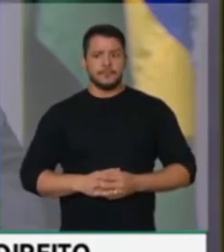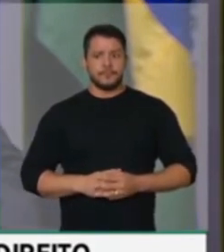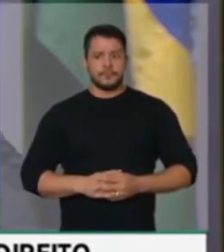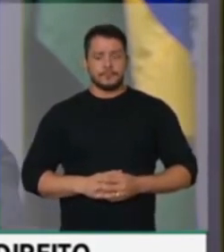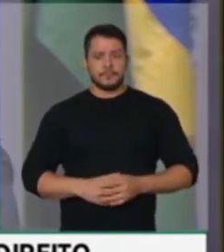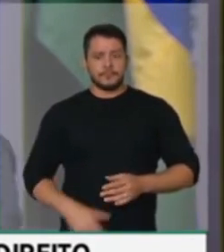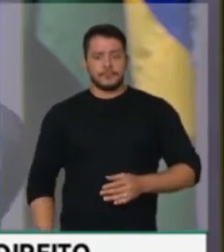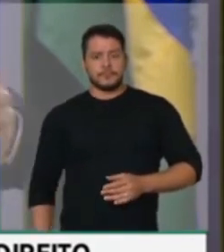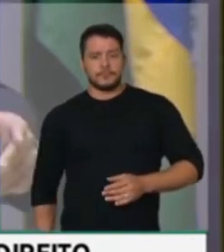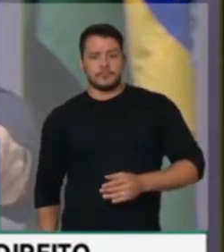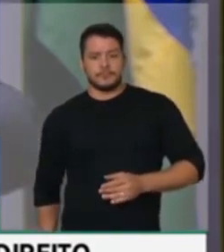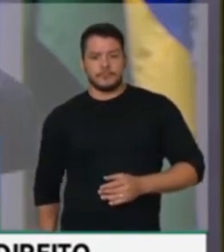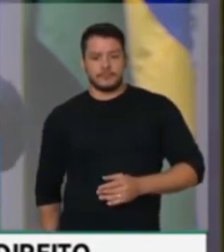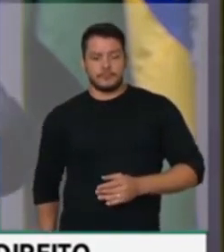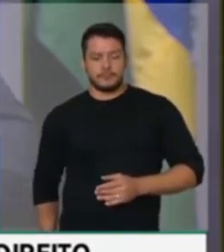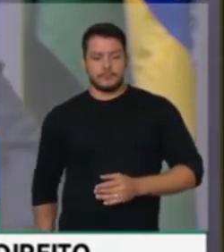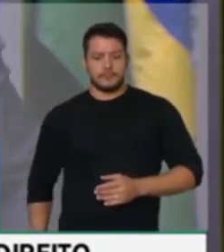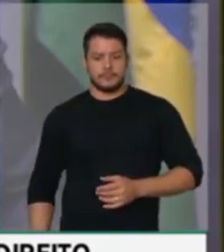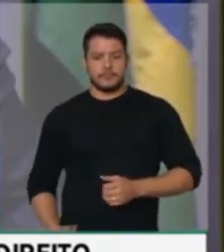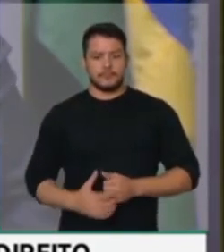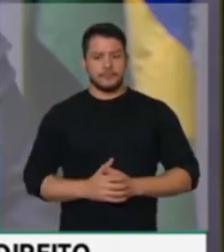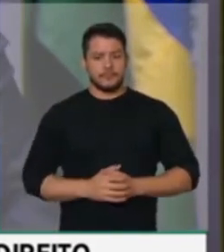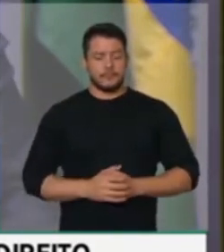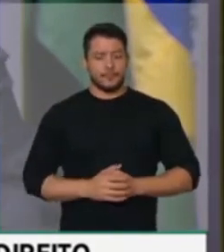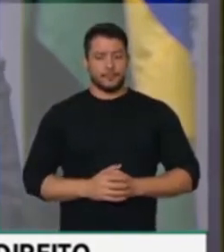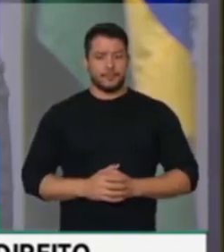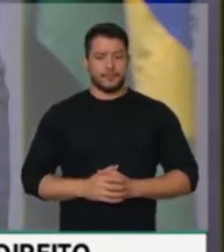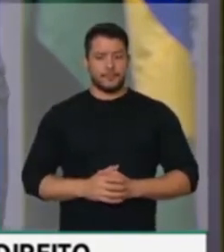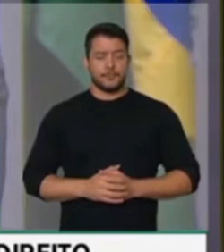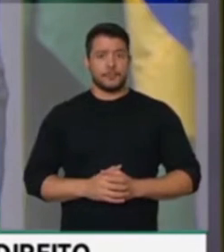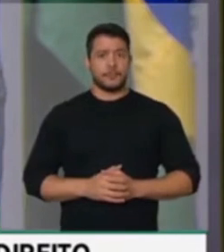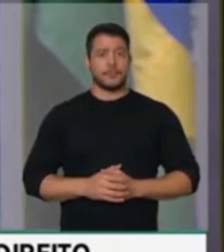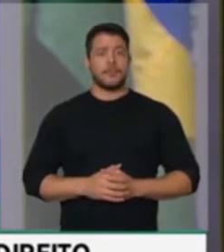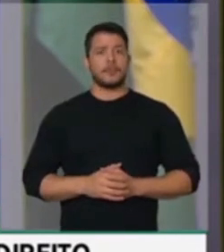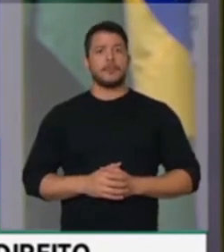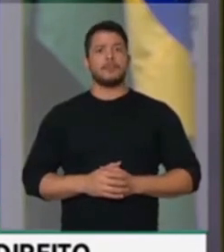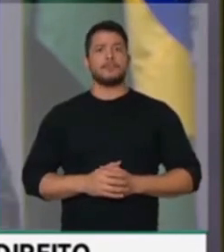provocar todo quebra-quebra e vandalismo. Por isso,